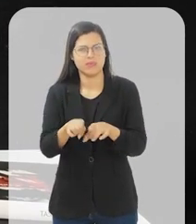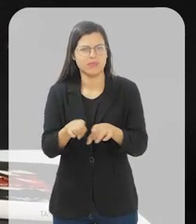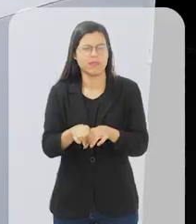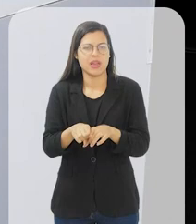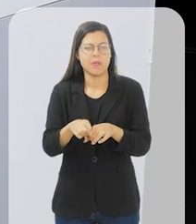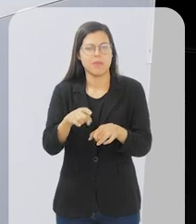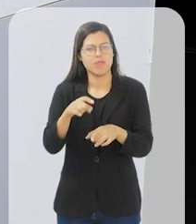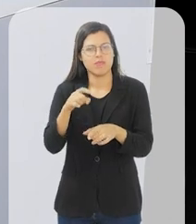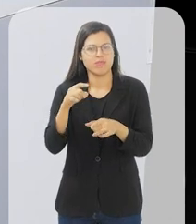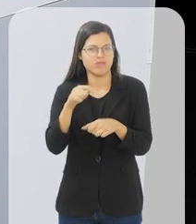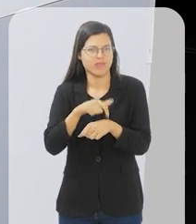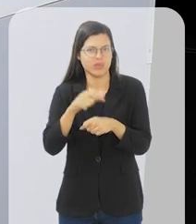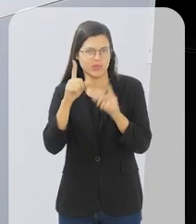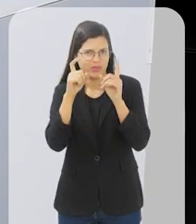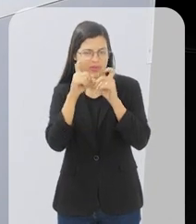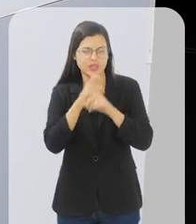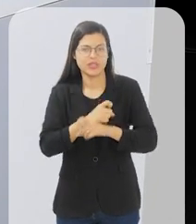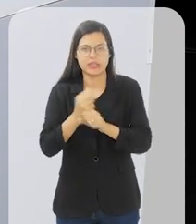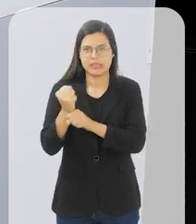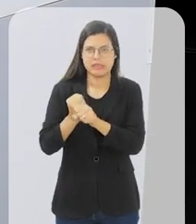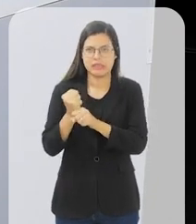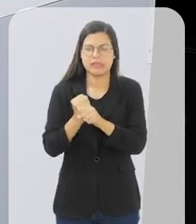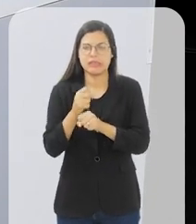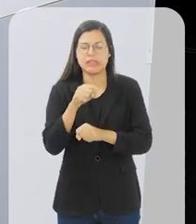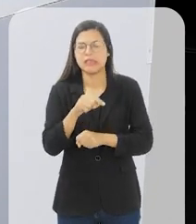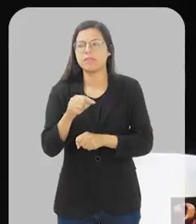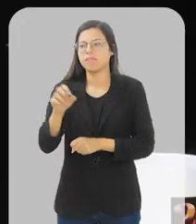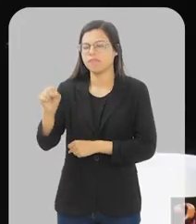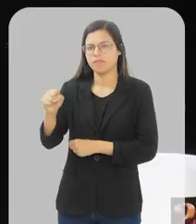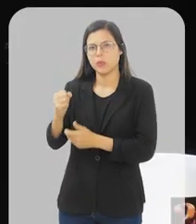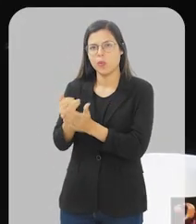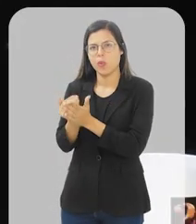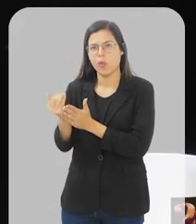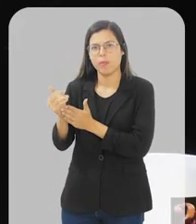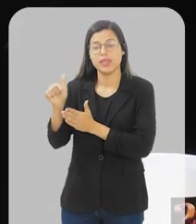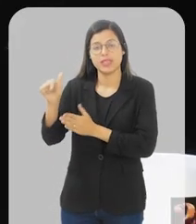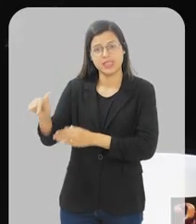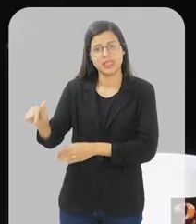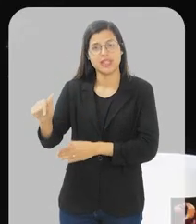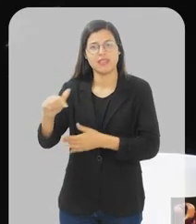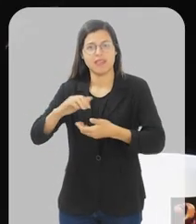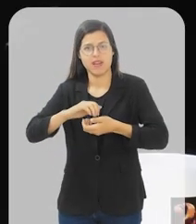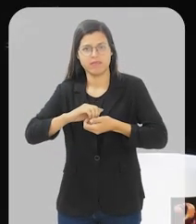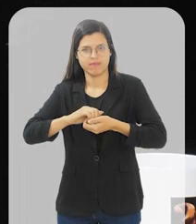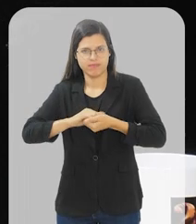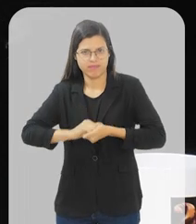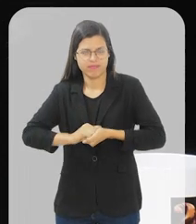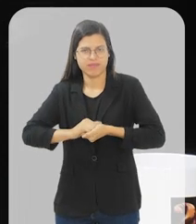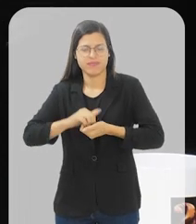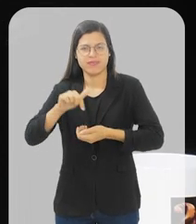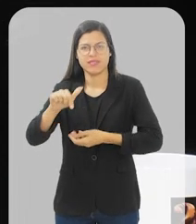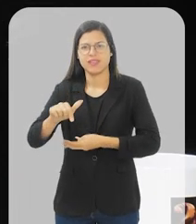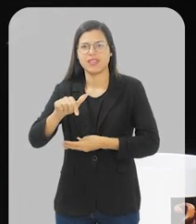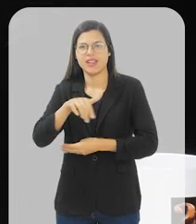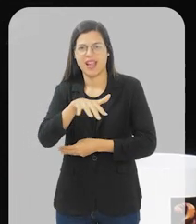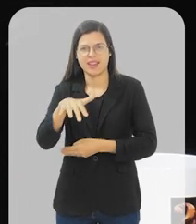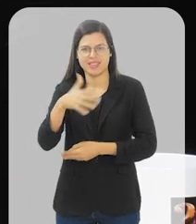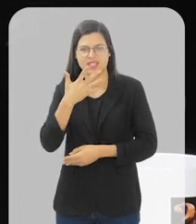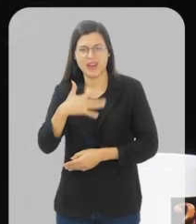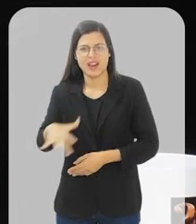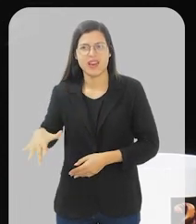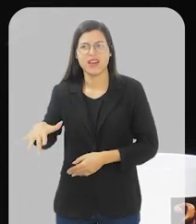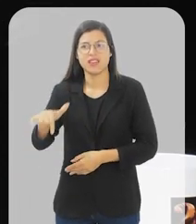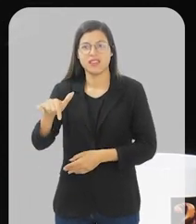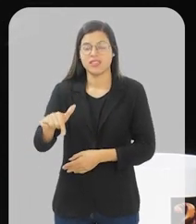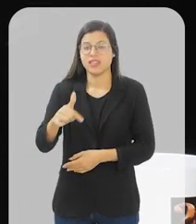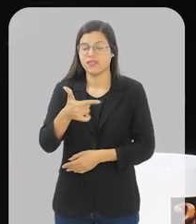né? Isso. Eu comecei minha história no samba na Viradouro. Comecei lá na ala das crianças. Eu passei 25 anos da